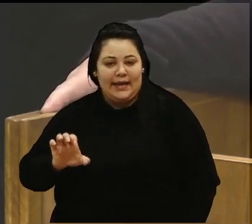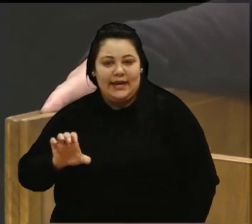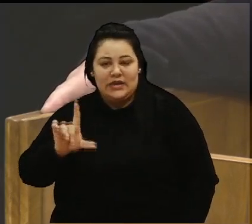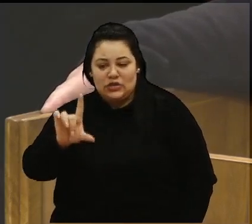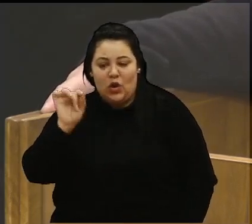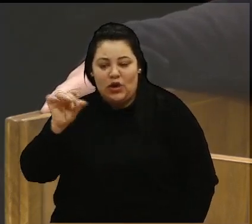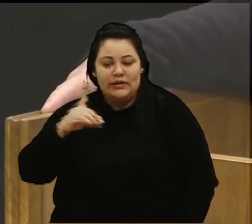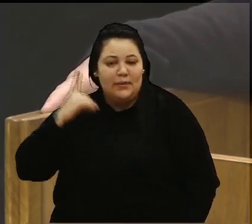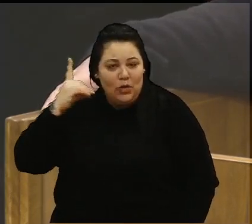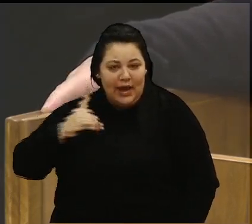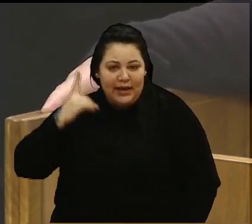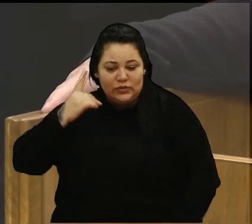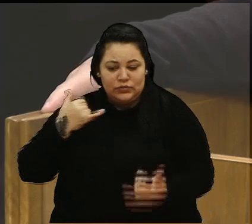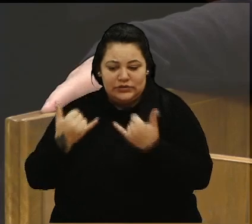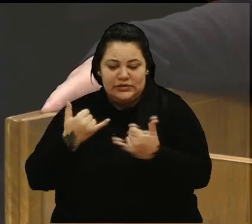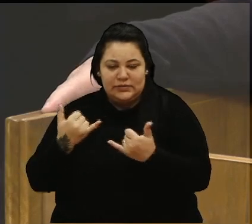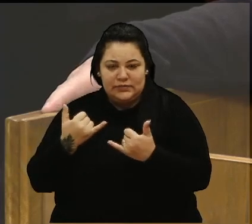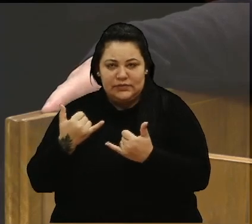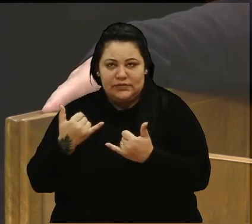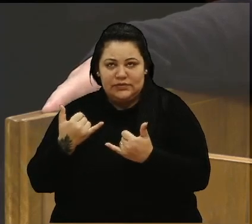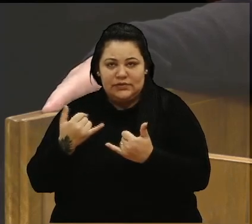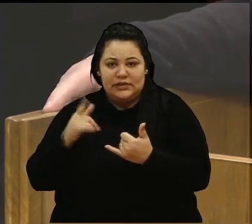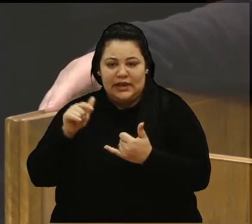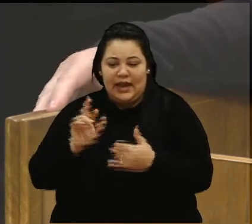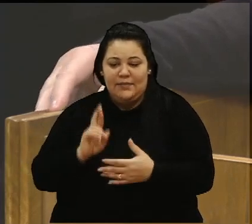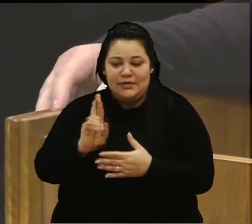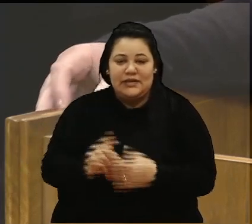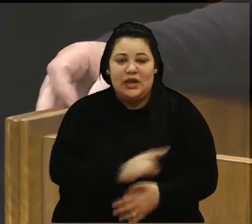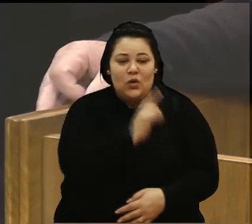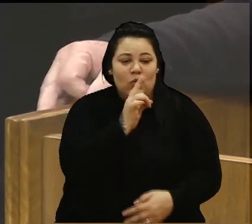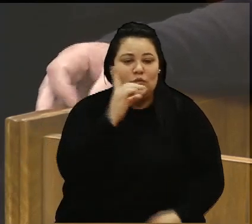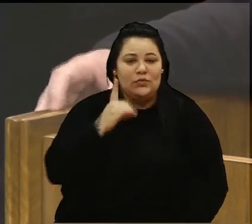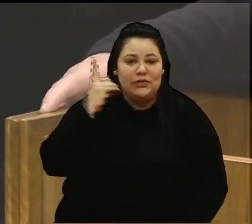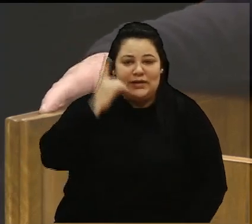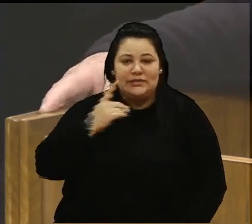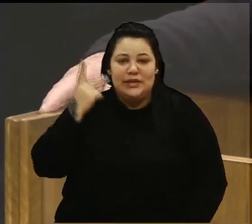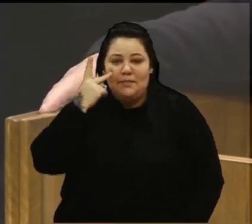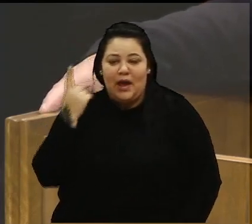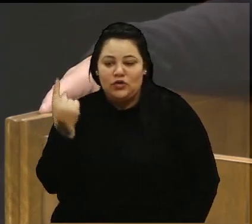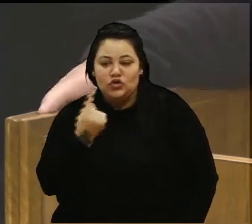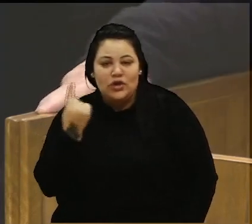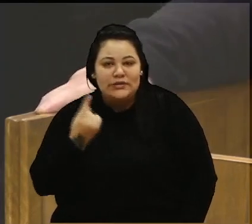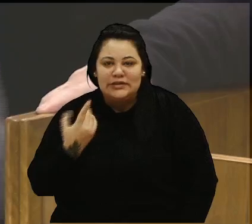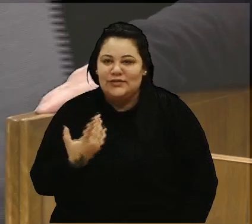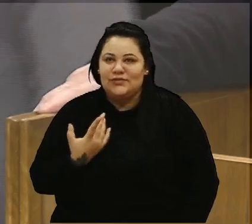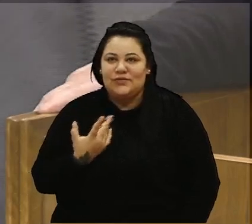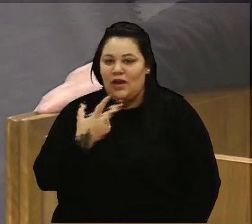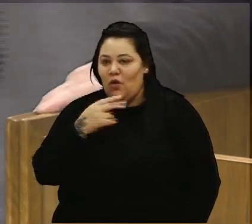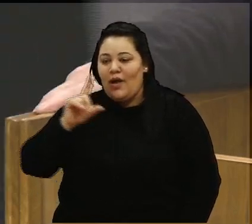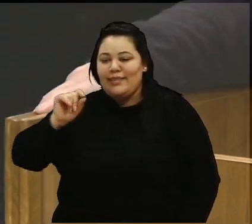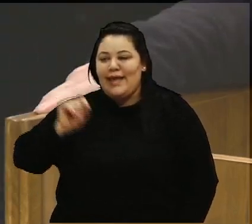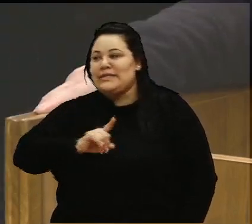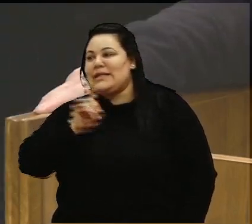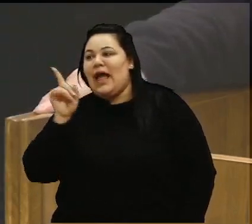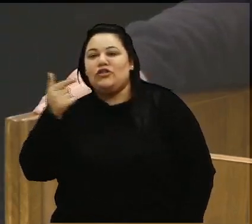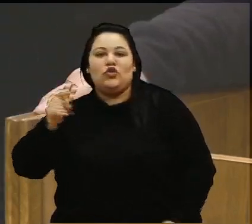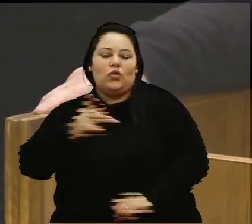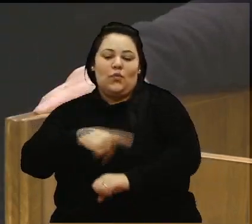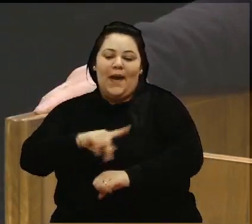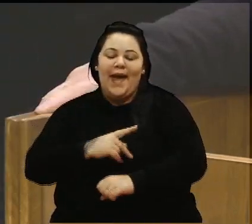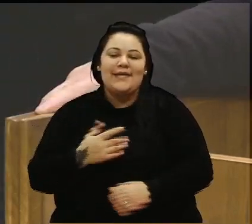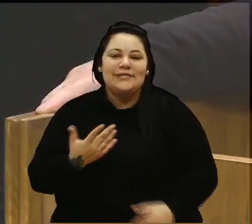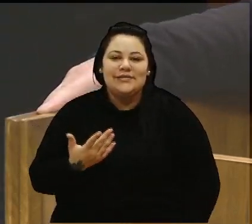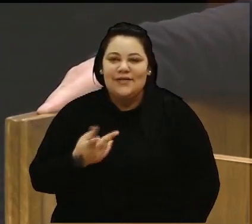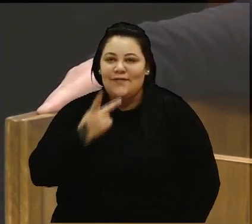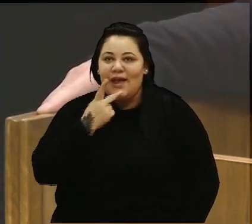que valem um deputado de São Paulo sozinho vale os 10 do Acre, do ponto de vista